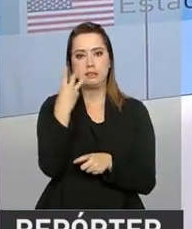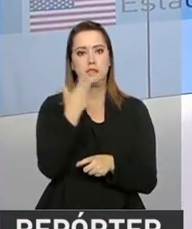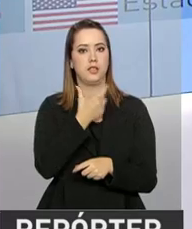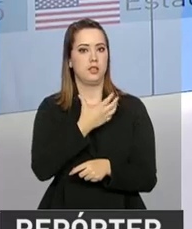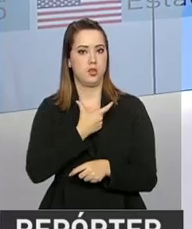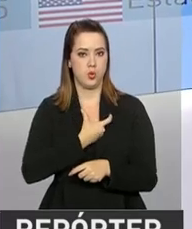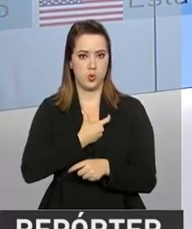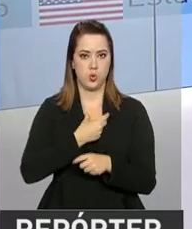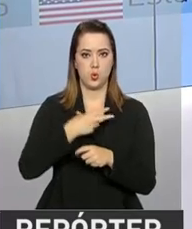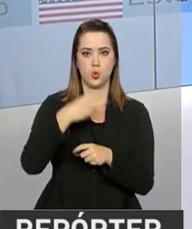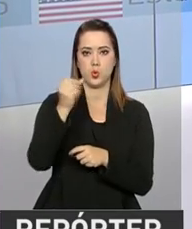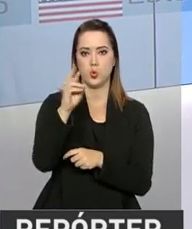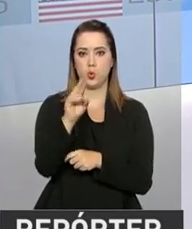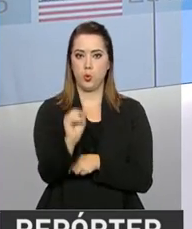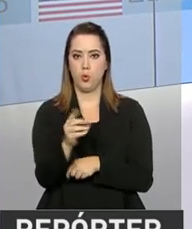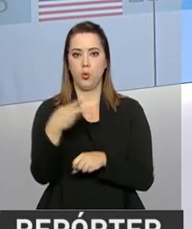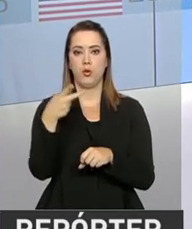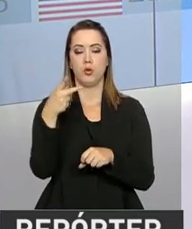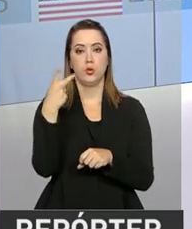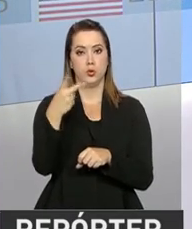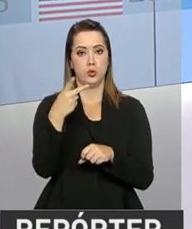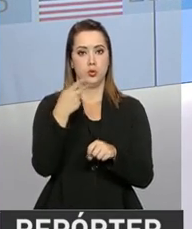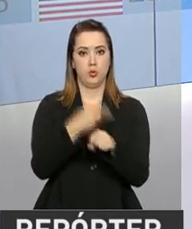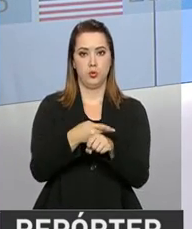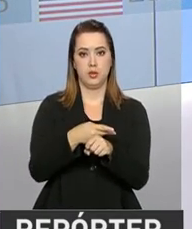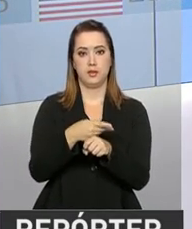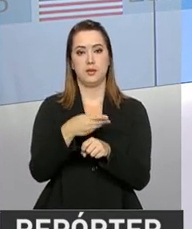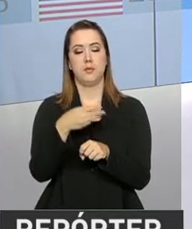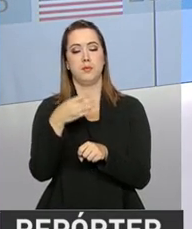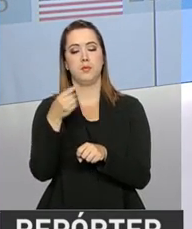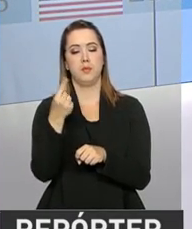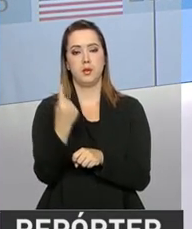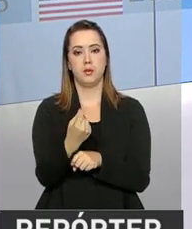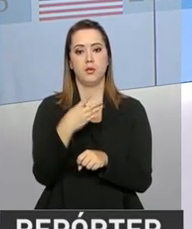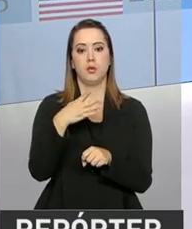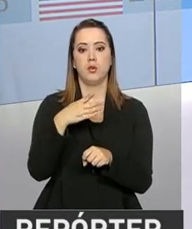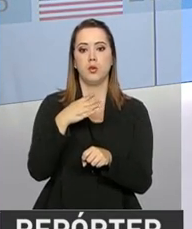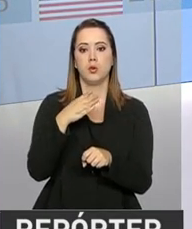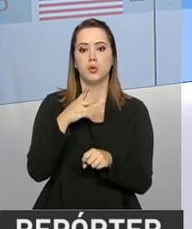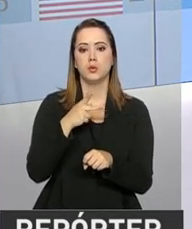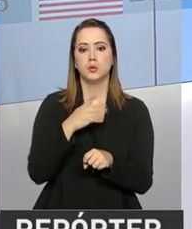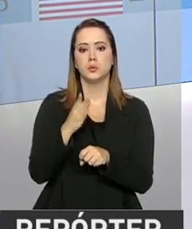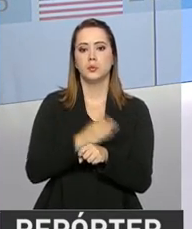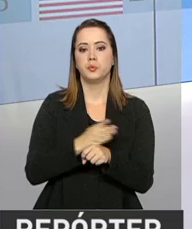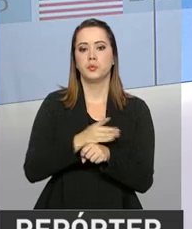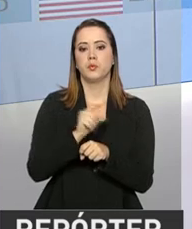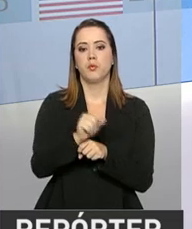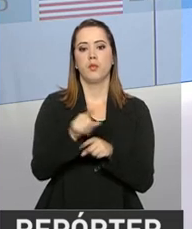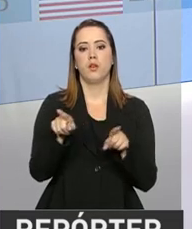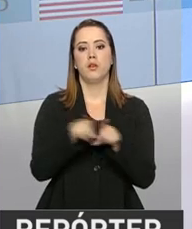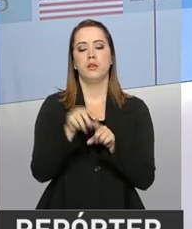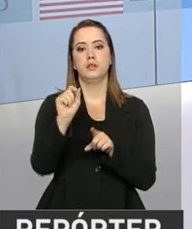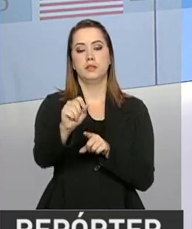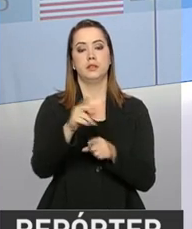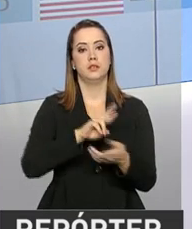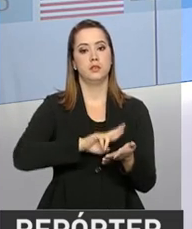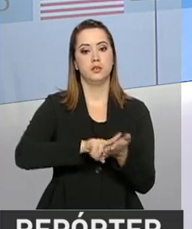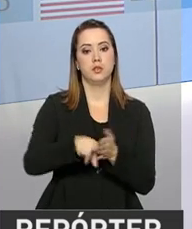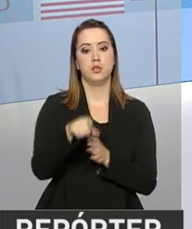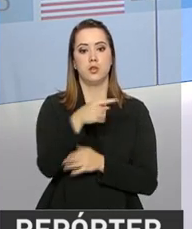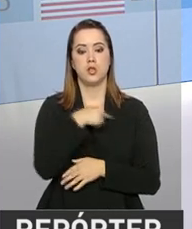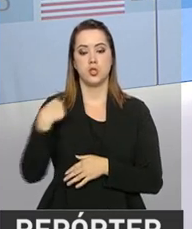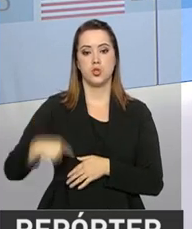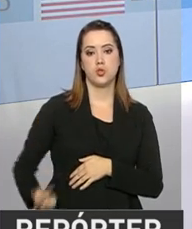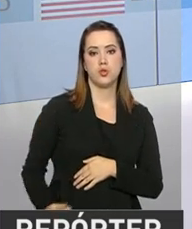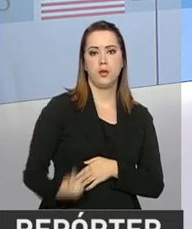duas de prata uma de bronze seis No total o quadro de medalhas é liderado pela China que tem 23 no total nove delas de ouro a grã-bretanha